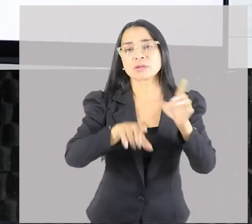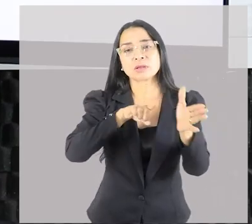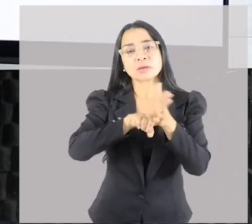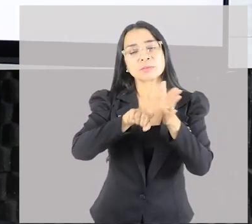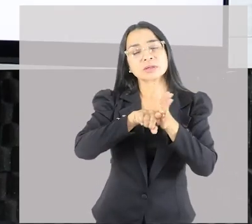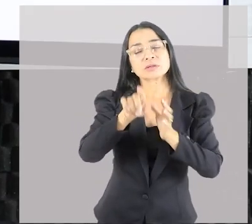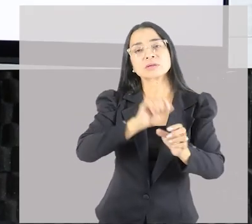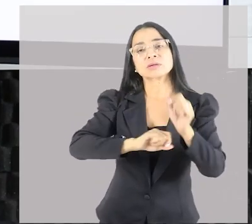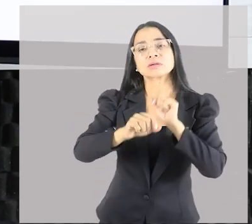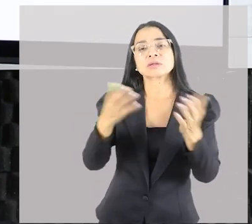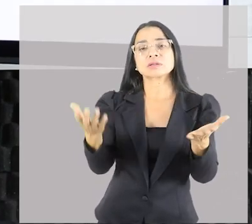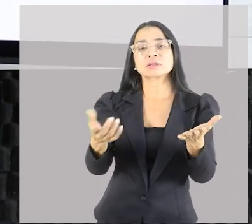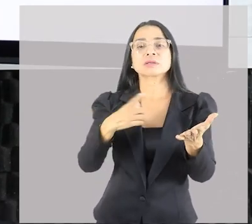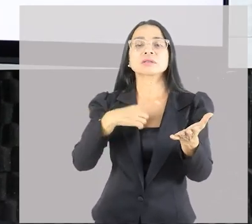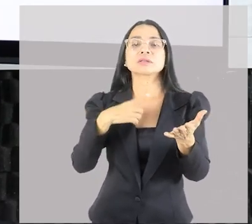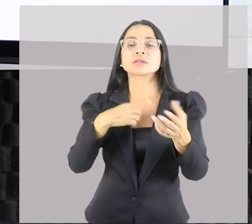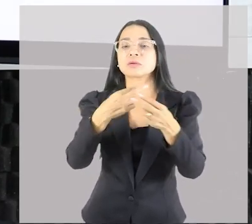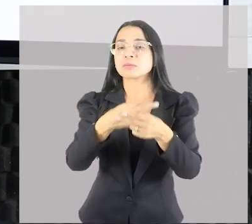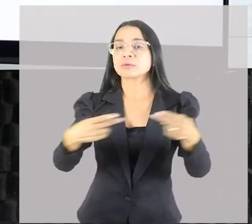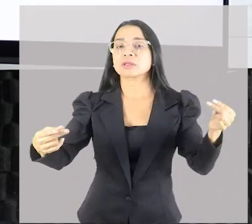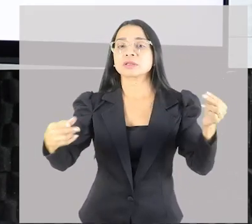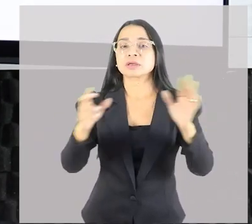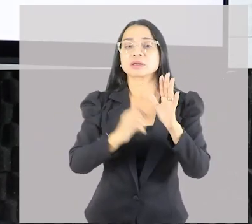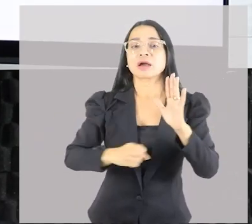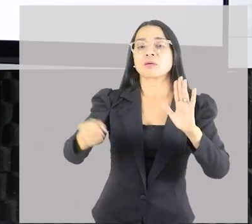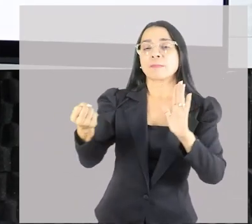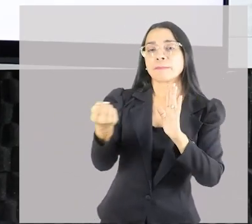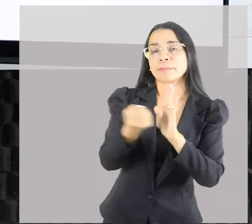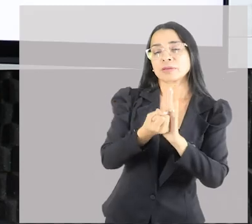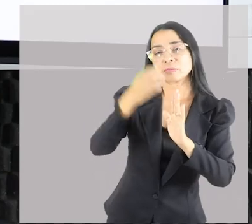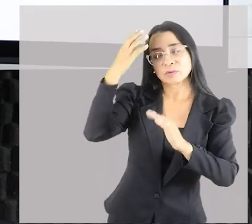porque a gente tem um material que é patrimônio